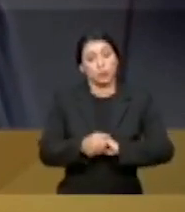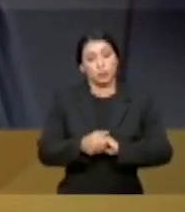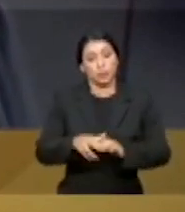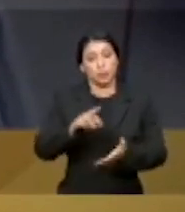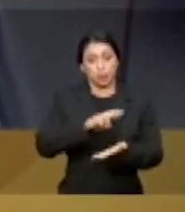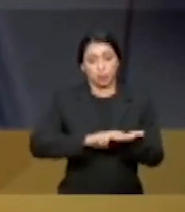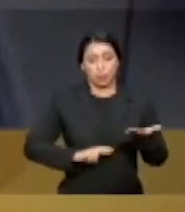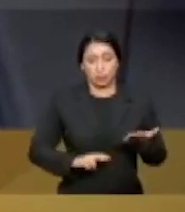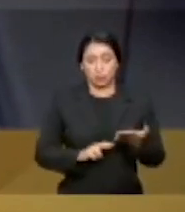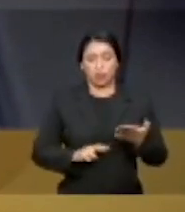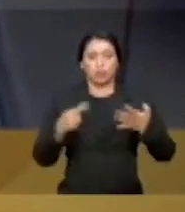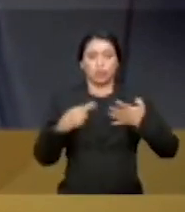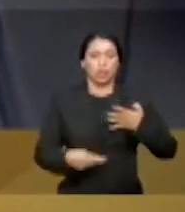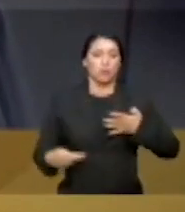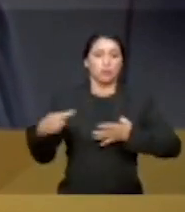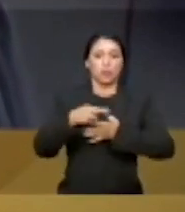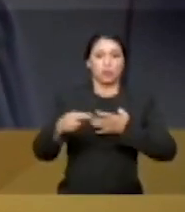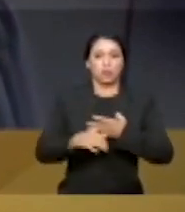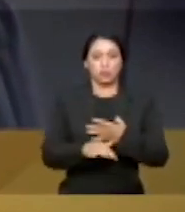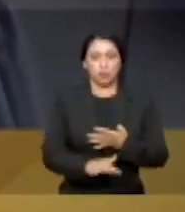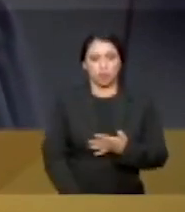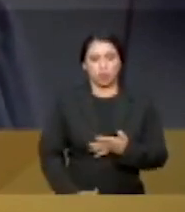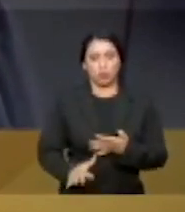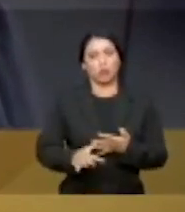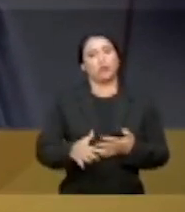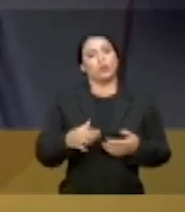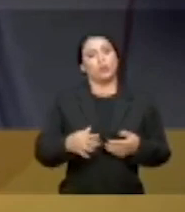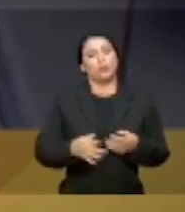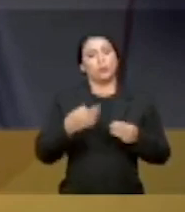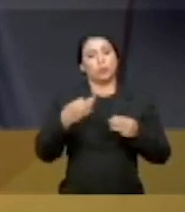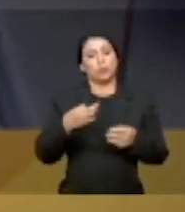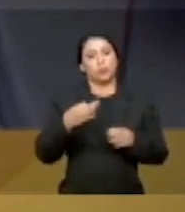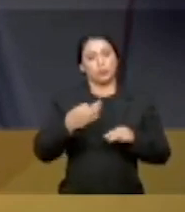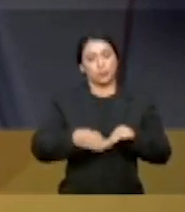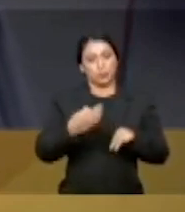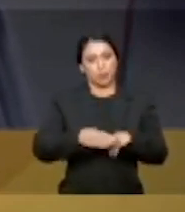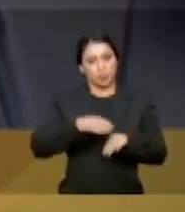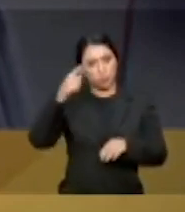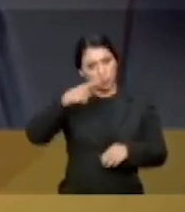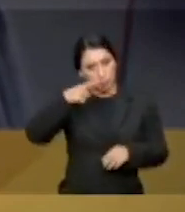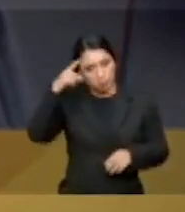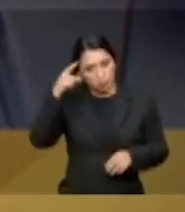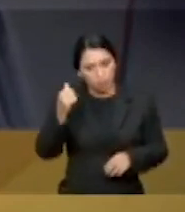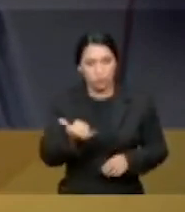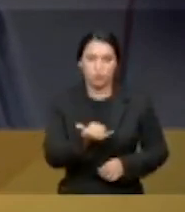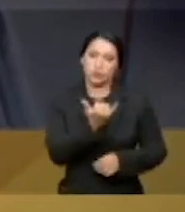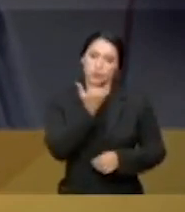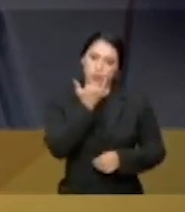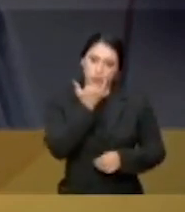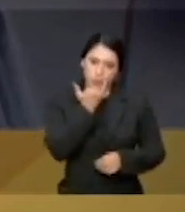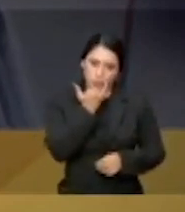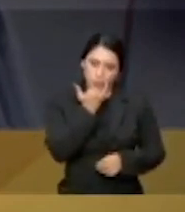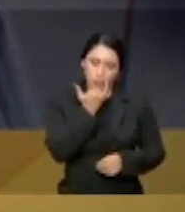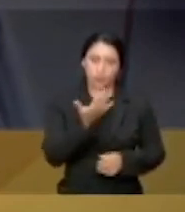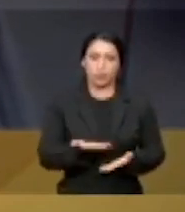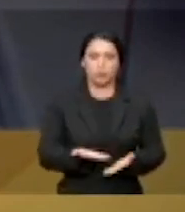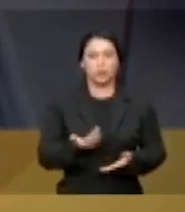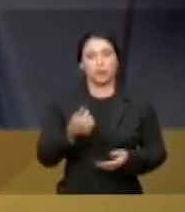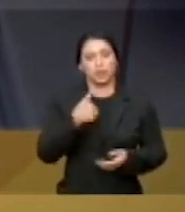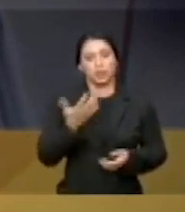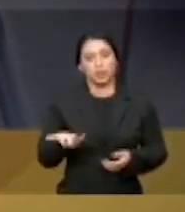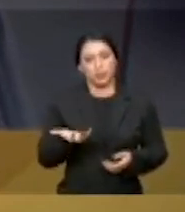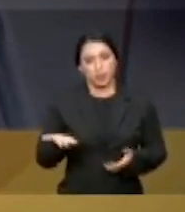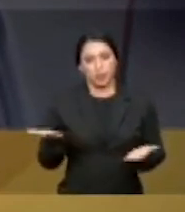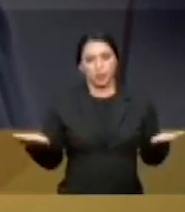da repercussão geral, a sua excelência, o ministro Luiz Roberto Barroso. Permitam-me fazê-lo agora ao final,